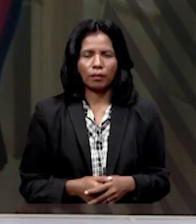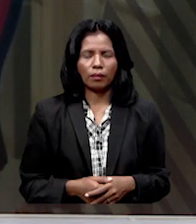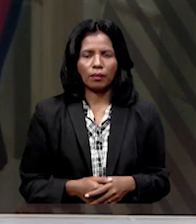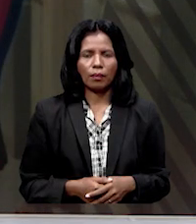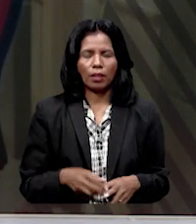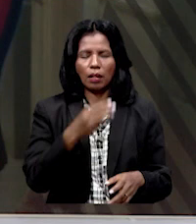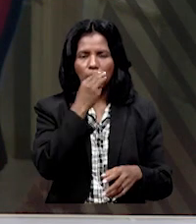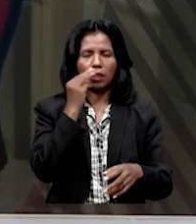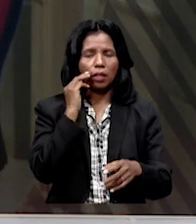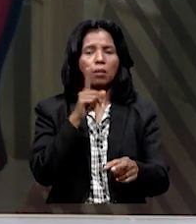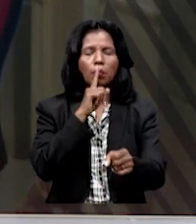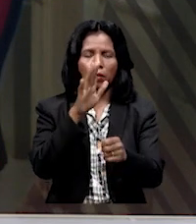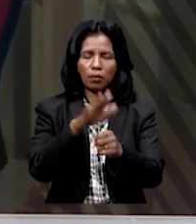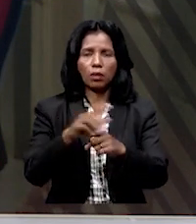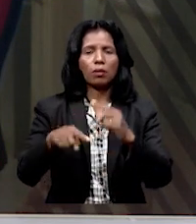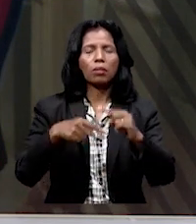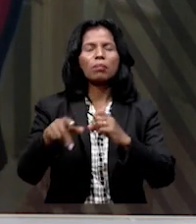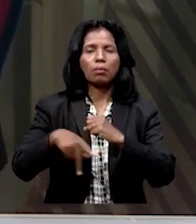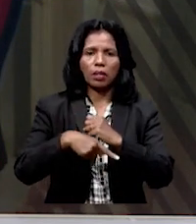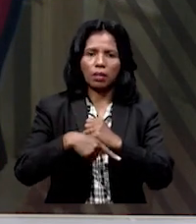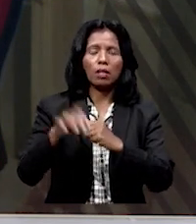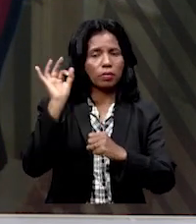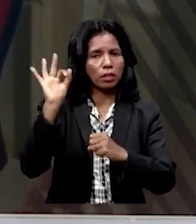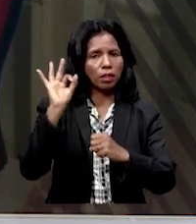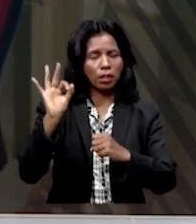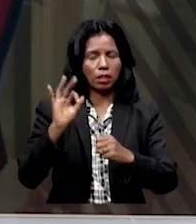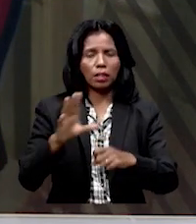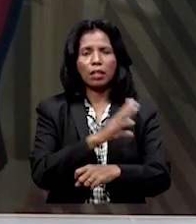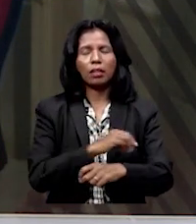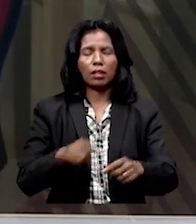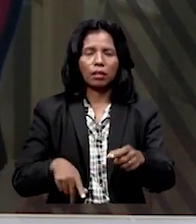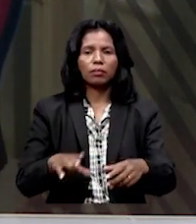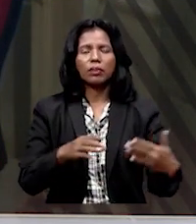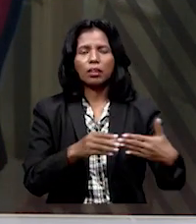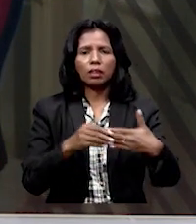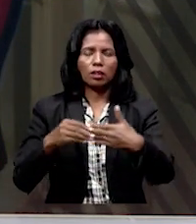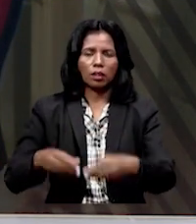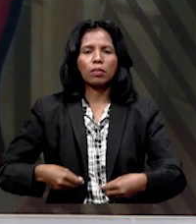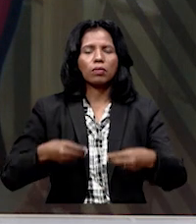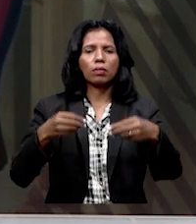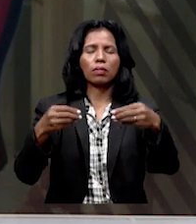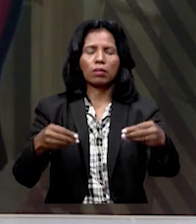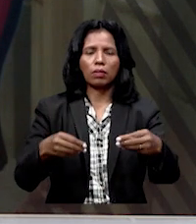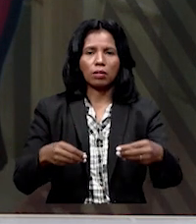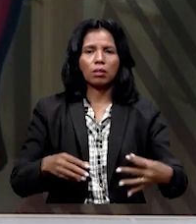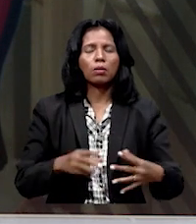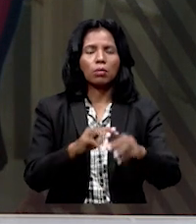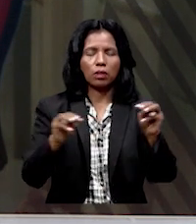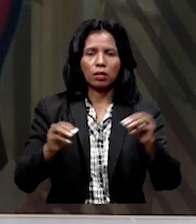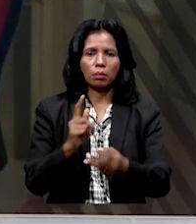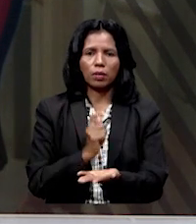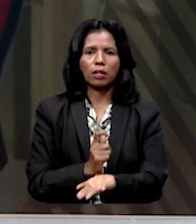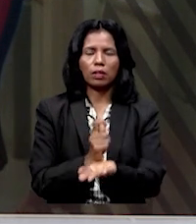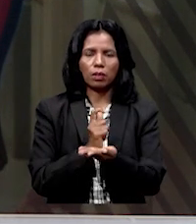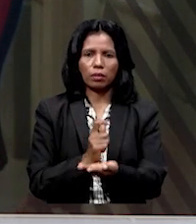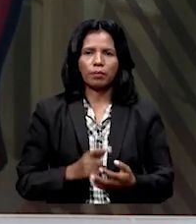Mari Alkatiri promete banhira fretalinkar ukung se fo atensão especial ba munisipiu Ataoro.